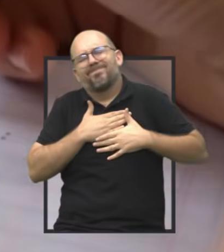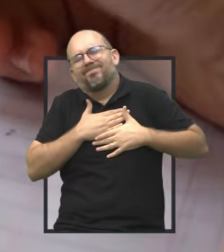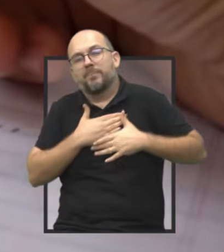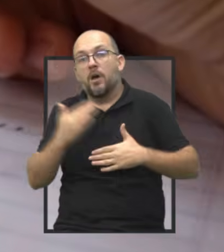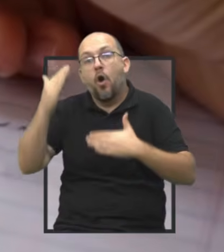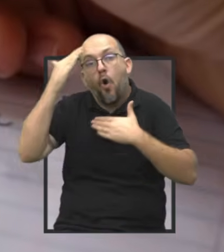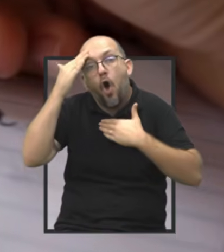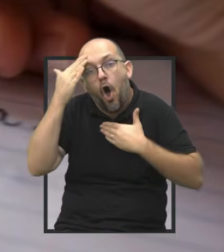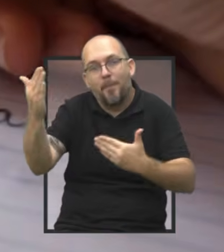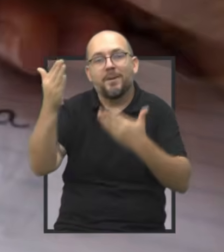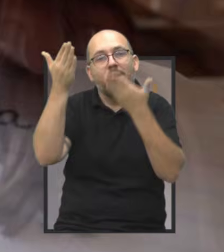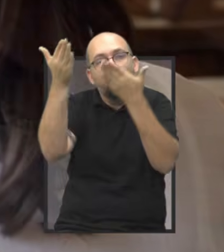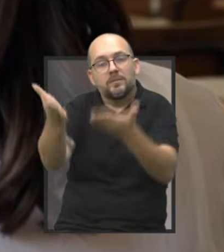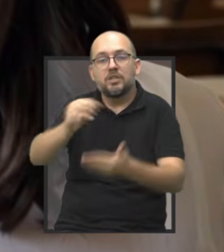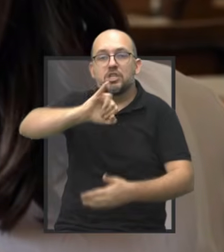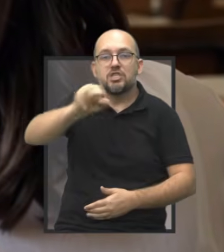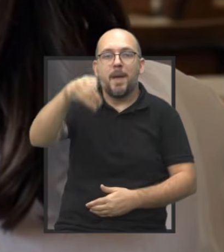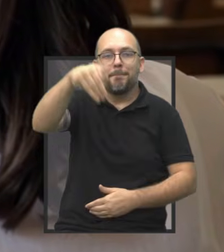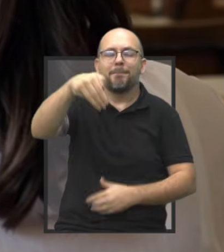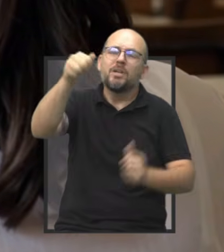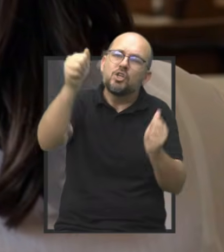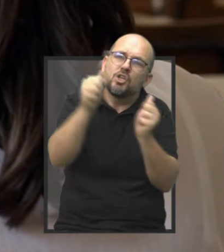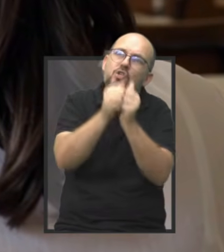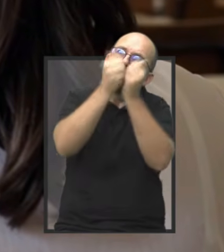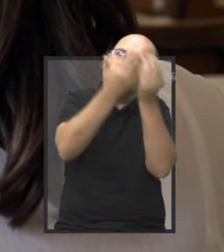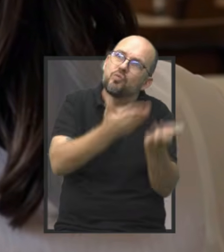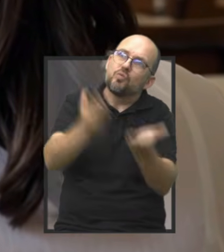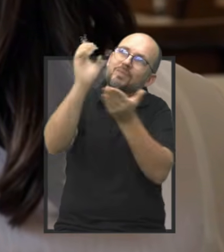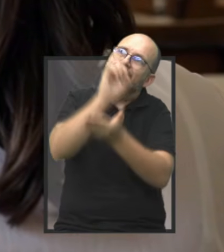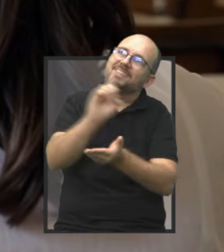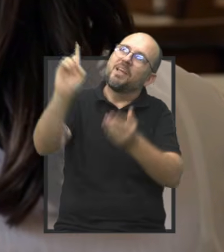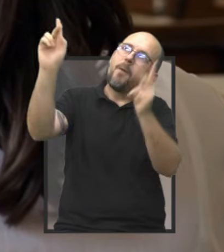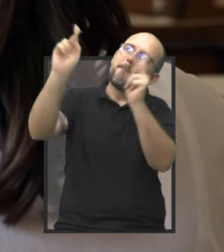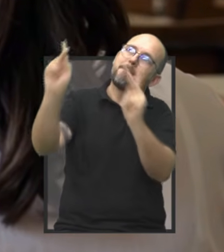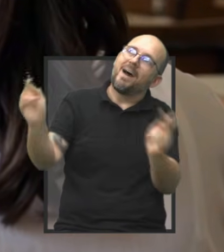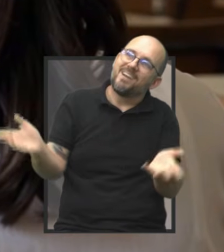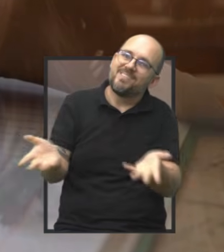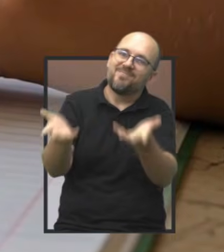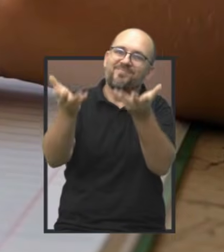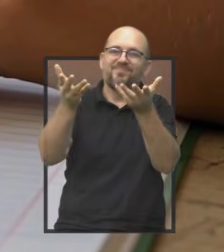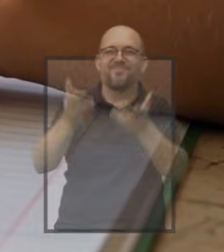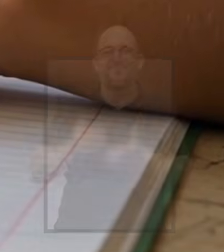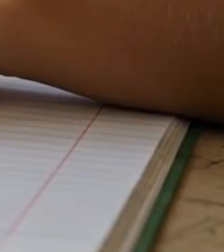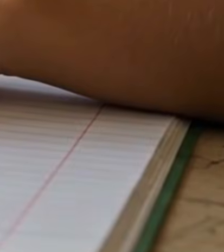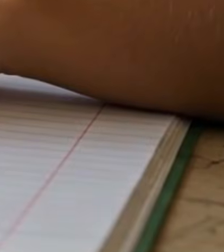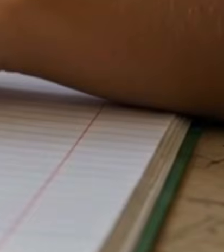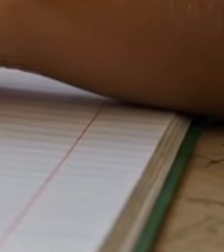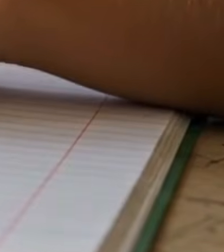Obrigada por tudo, Zé Maria, e que sua alma esteja com Deus e em paz.